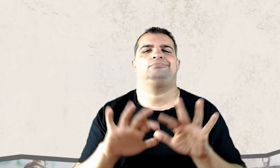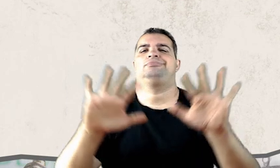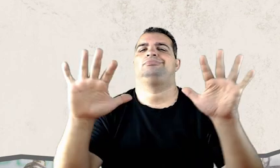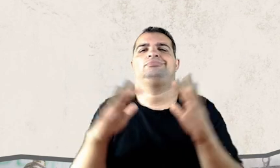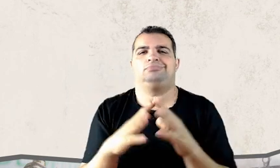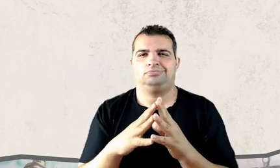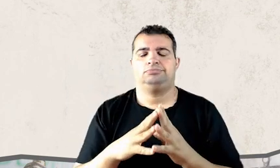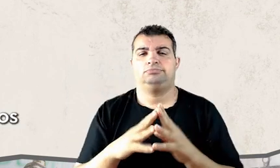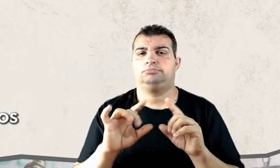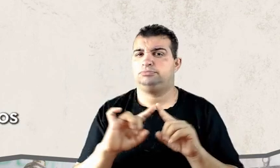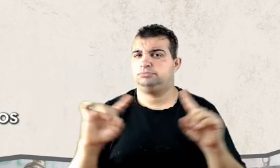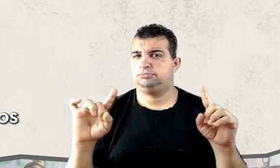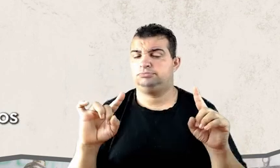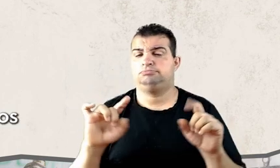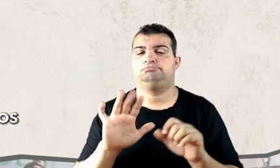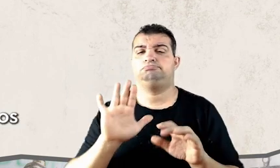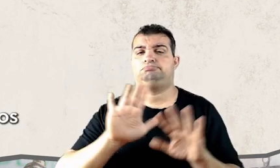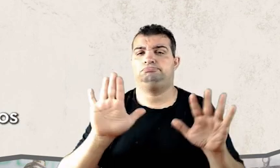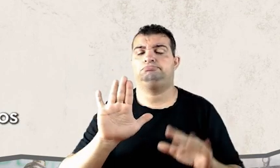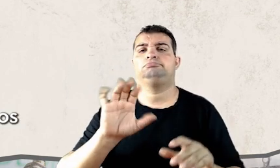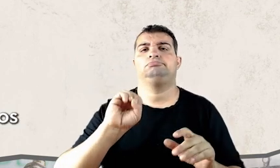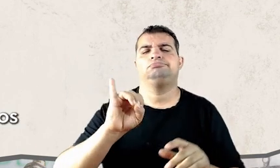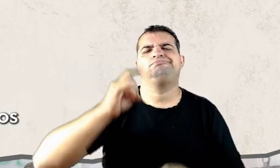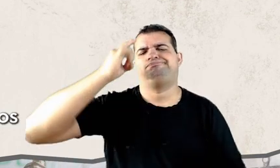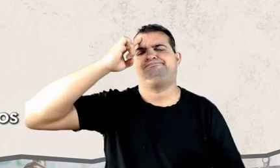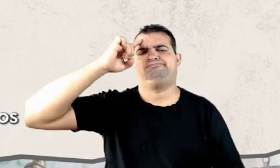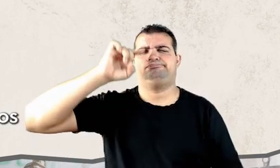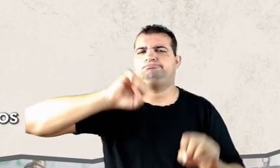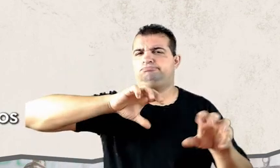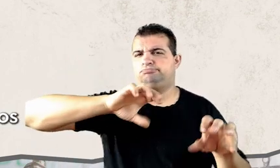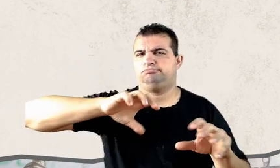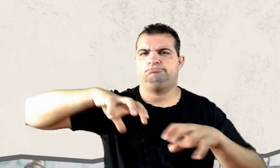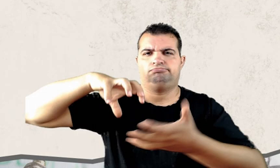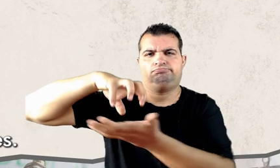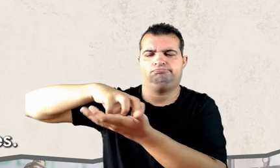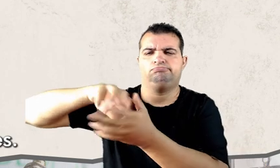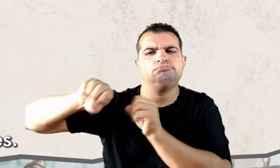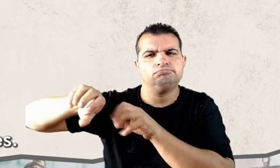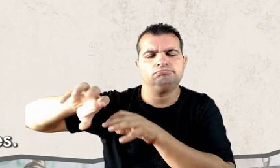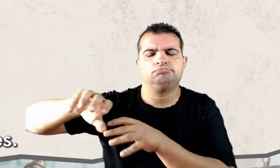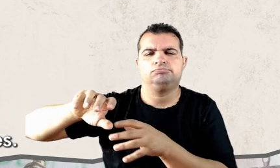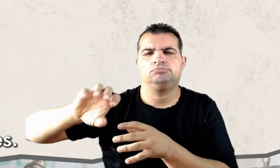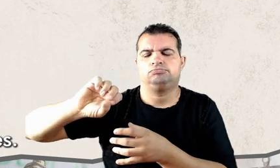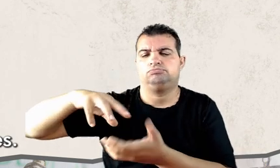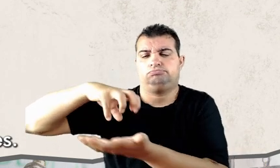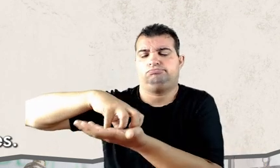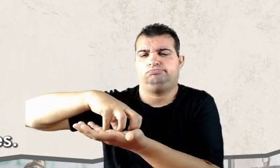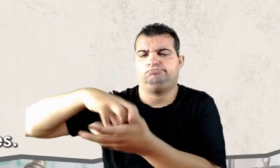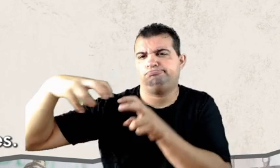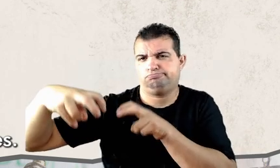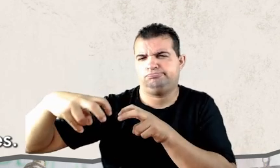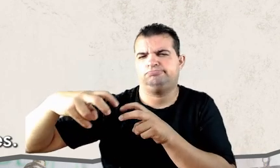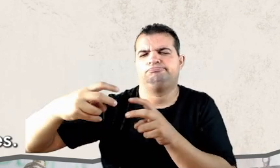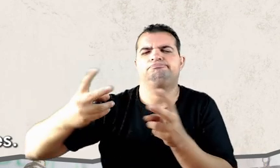muito evidente. No entanto, quando pensamos em educação e em clínica, é necessário que a